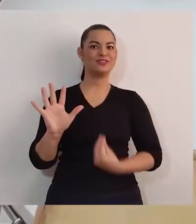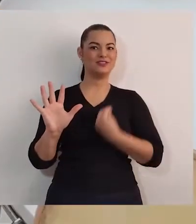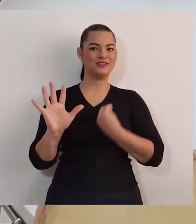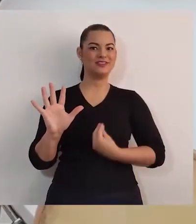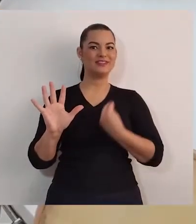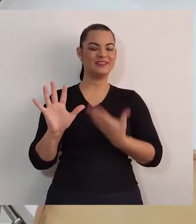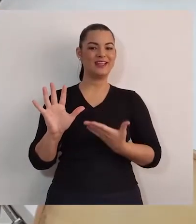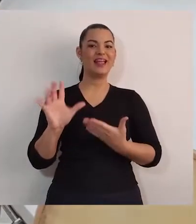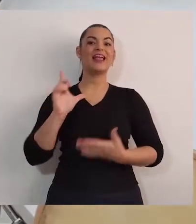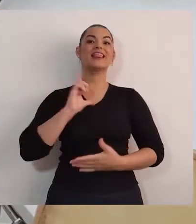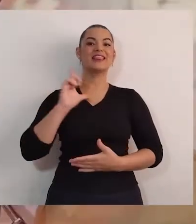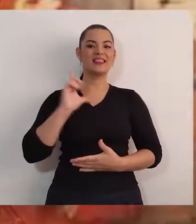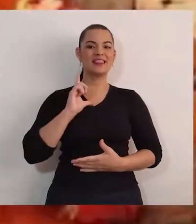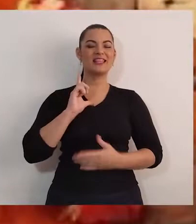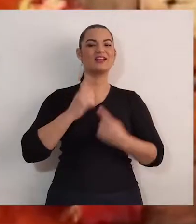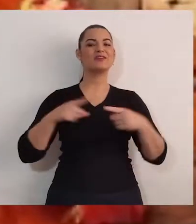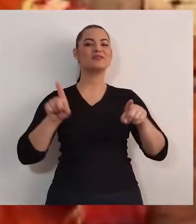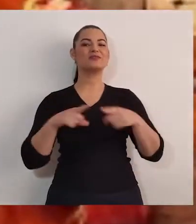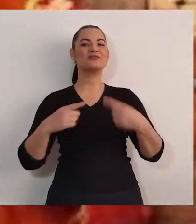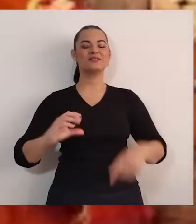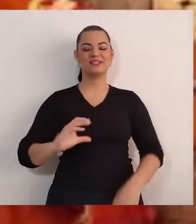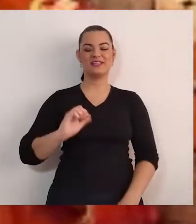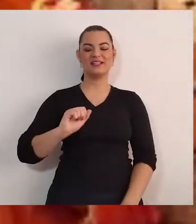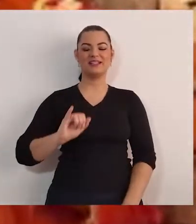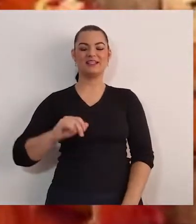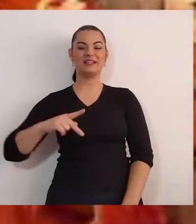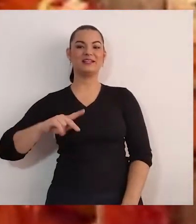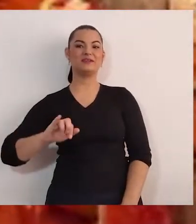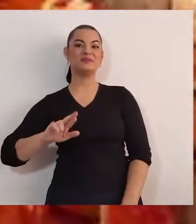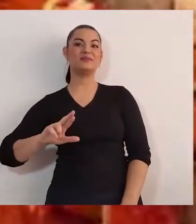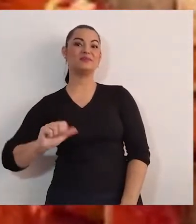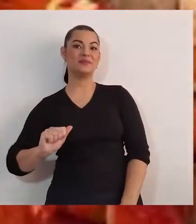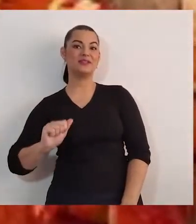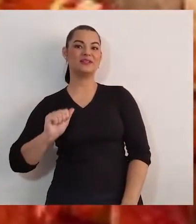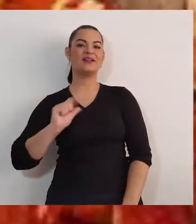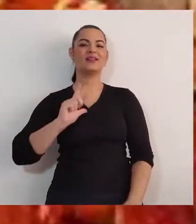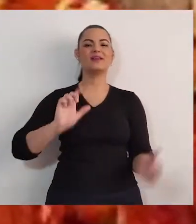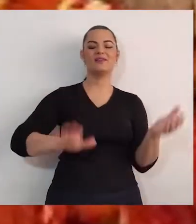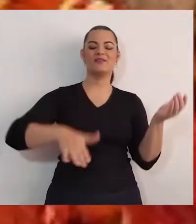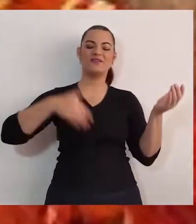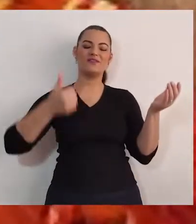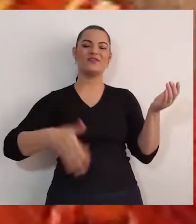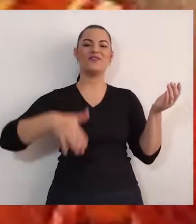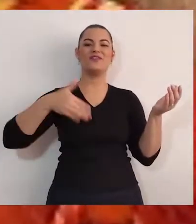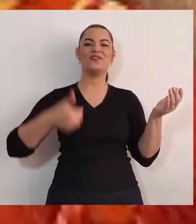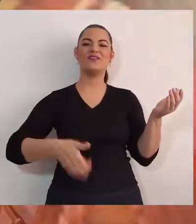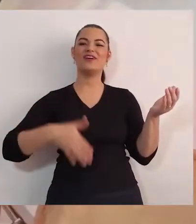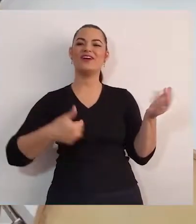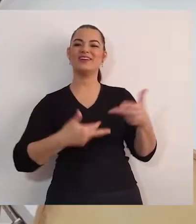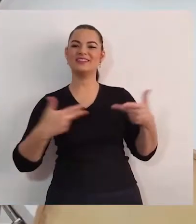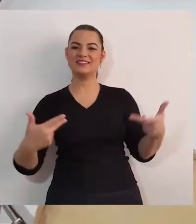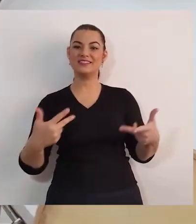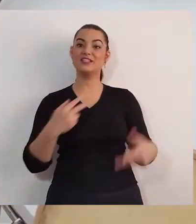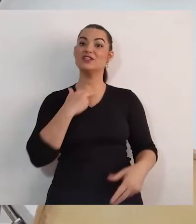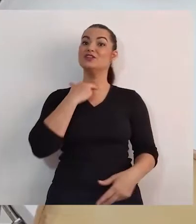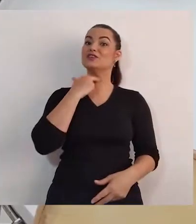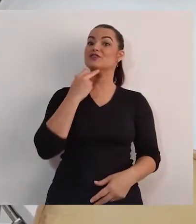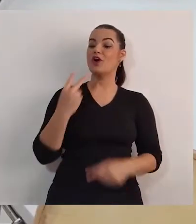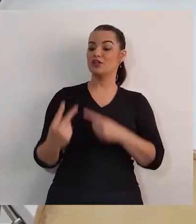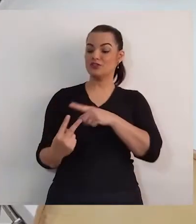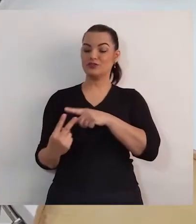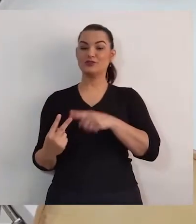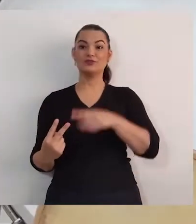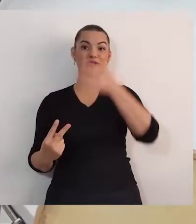música caipira, com suas violas, acordeões e vozes em dupla, que existe